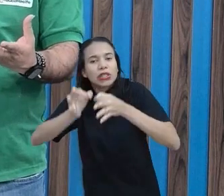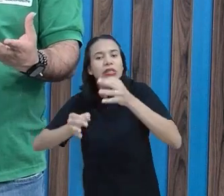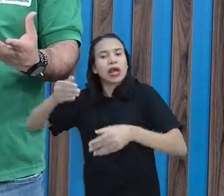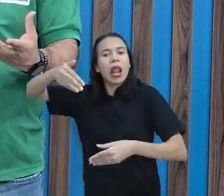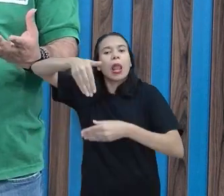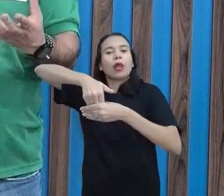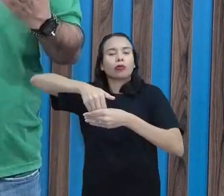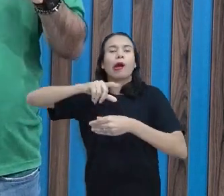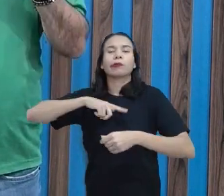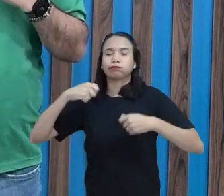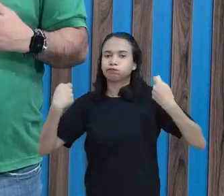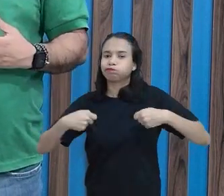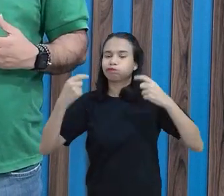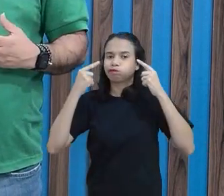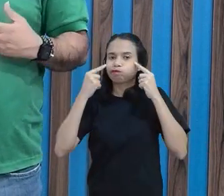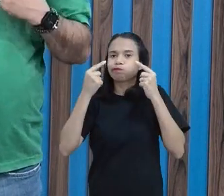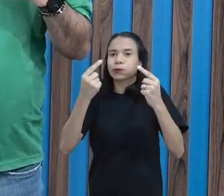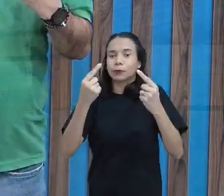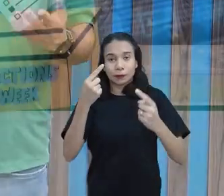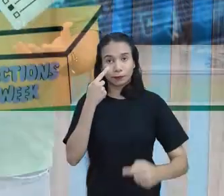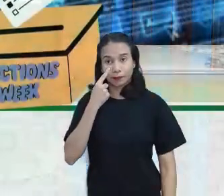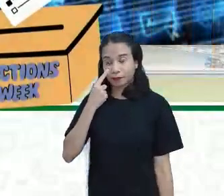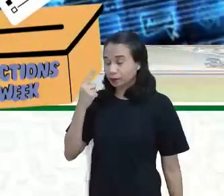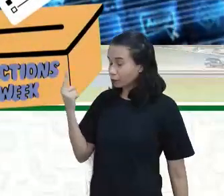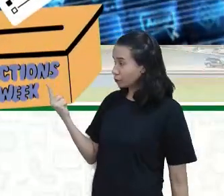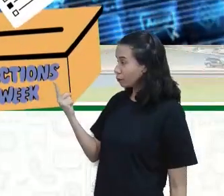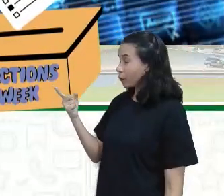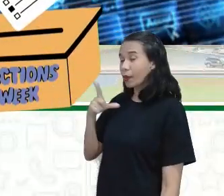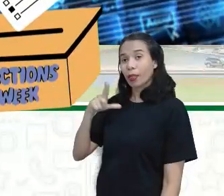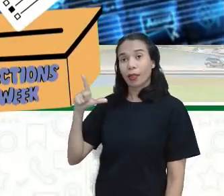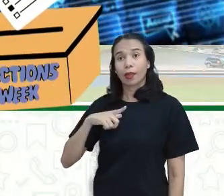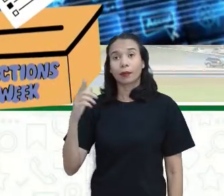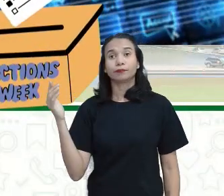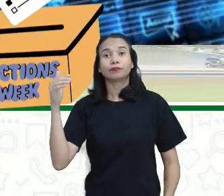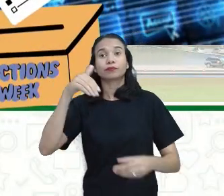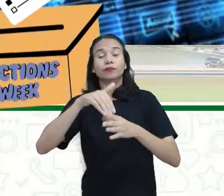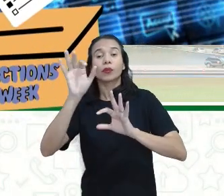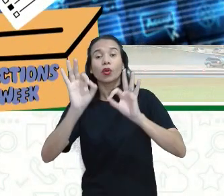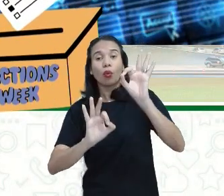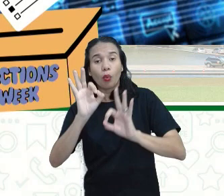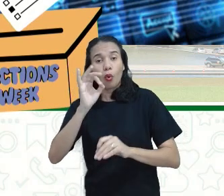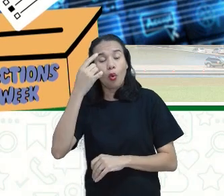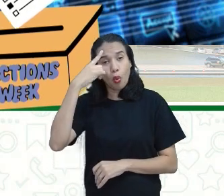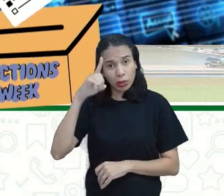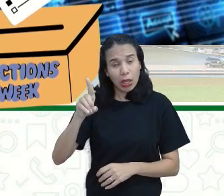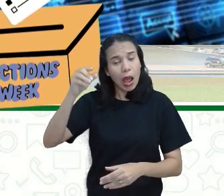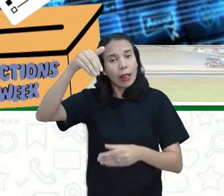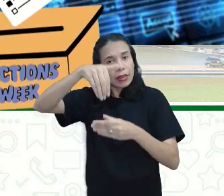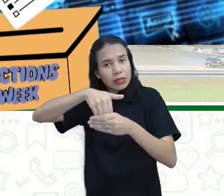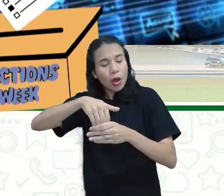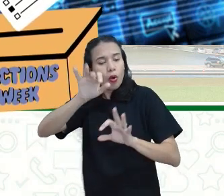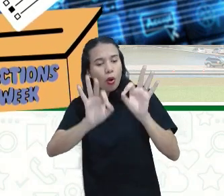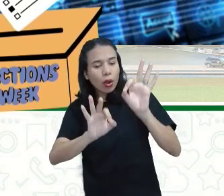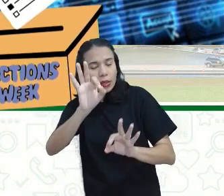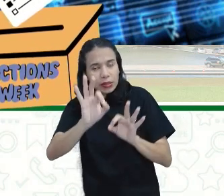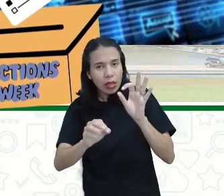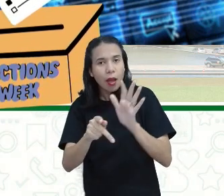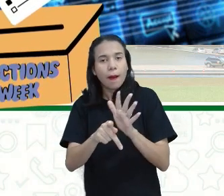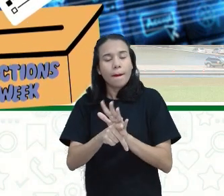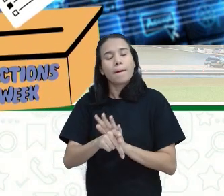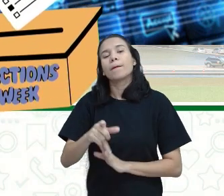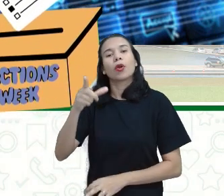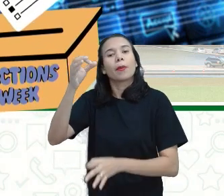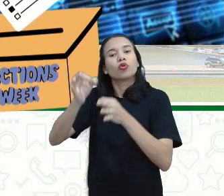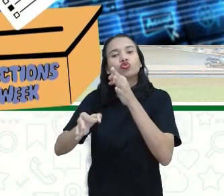com tudo isso, né? Então, as eleições são organizadas, como eu falei, pela justiça eleitoral, tanto em nível